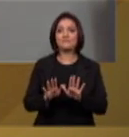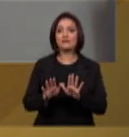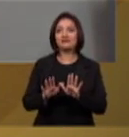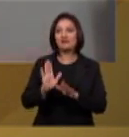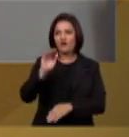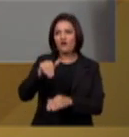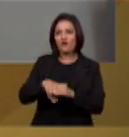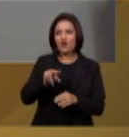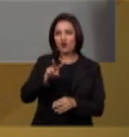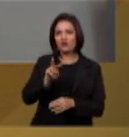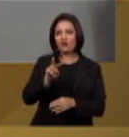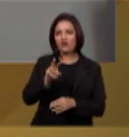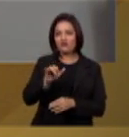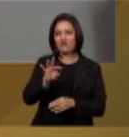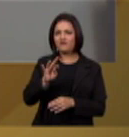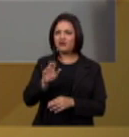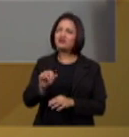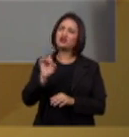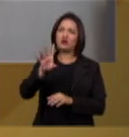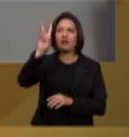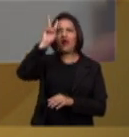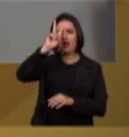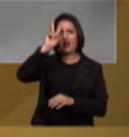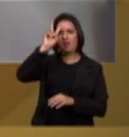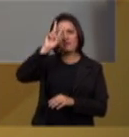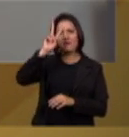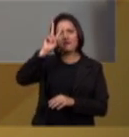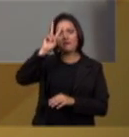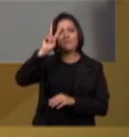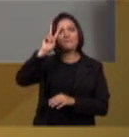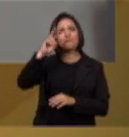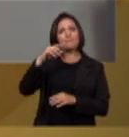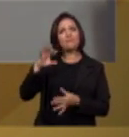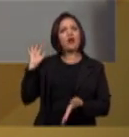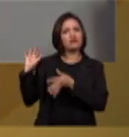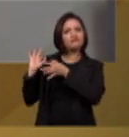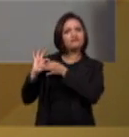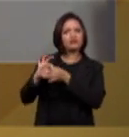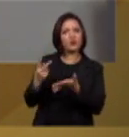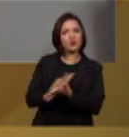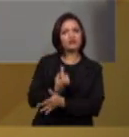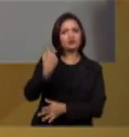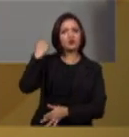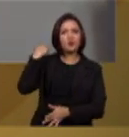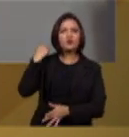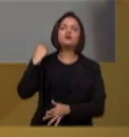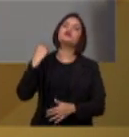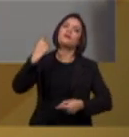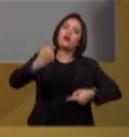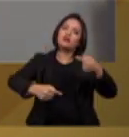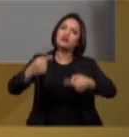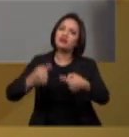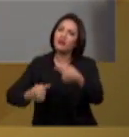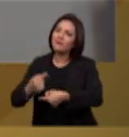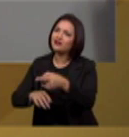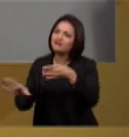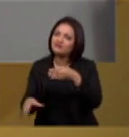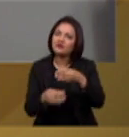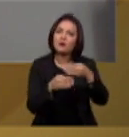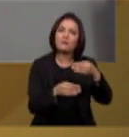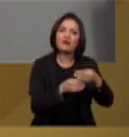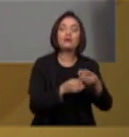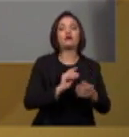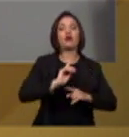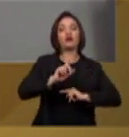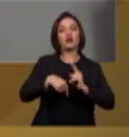só rememorar esses aspectos para poder engrandecer o debate que certamente trará o ministro